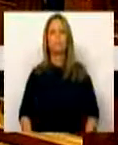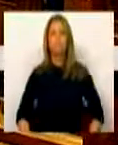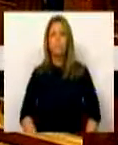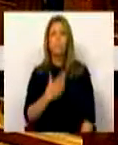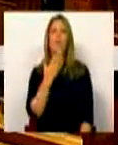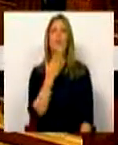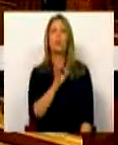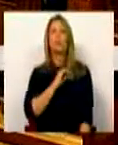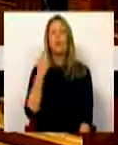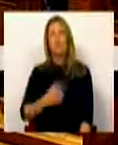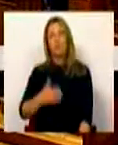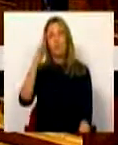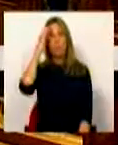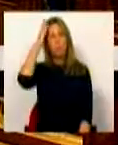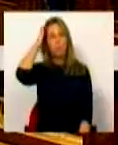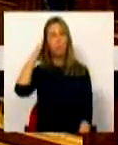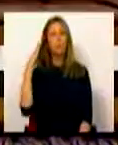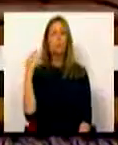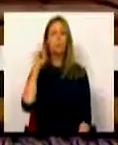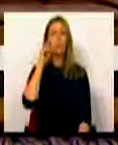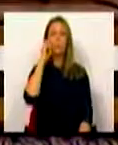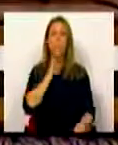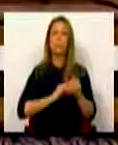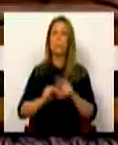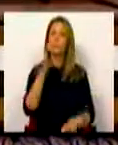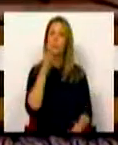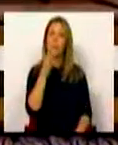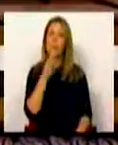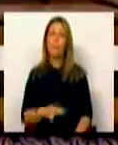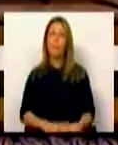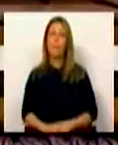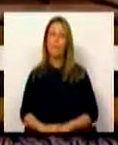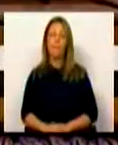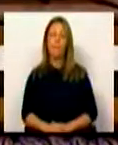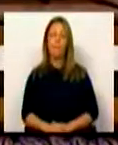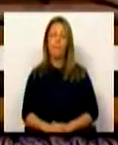Muito obrigado, Sr. Presidente, Senhoras e Srs. Deputados.